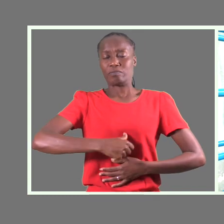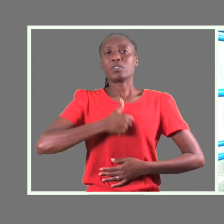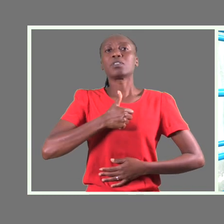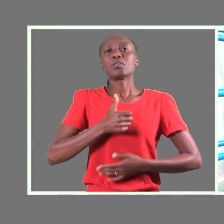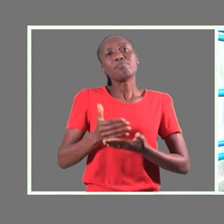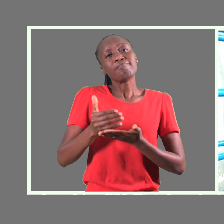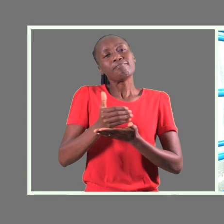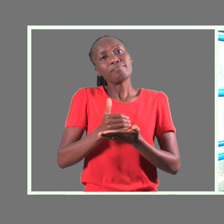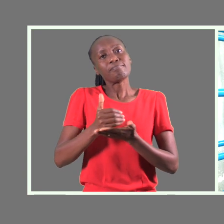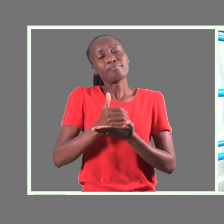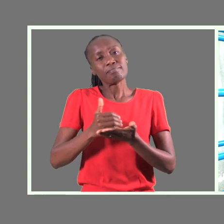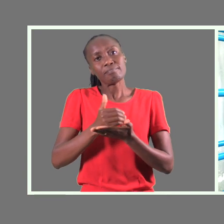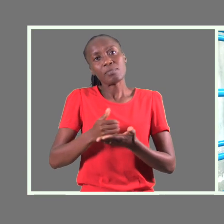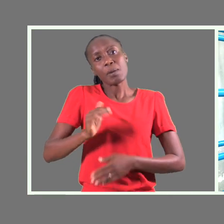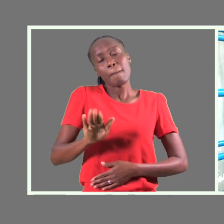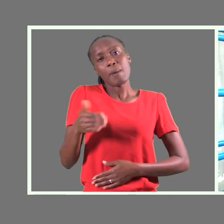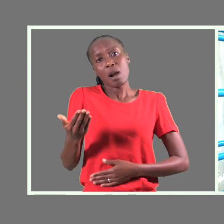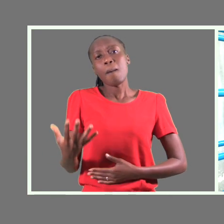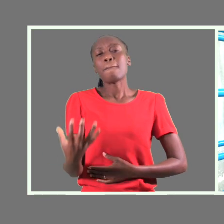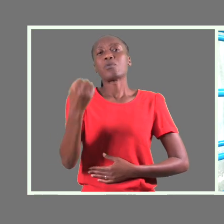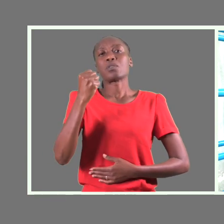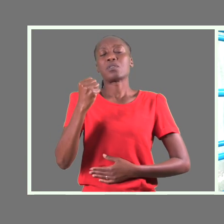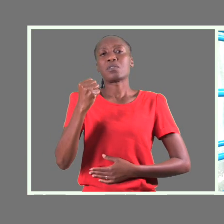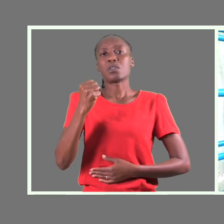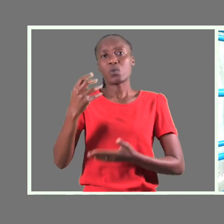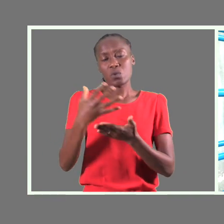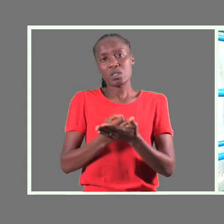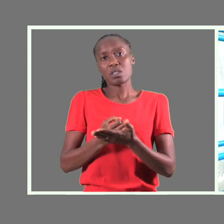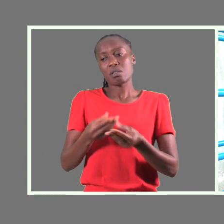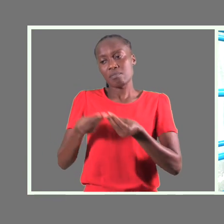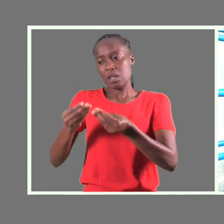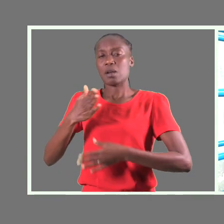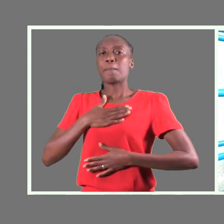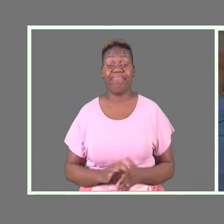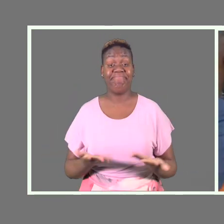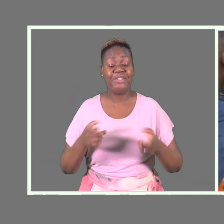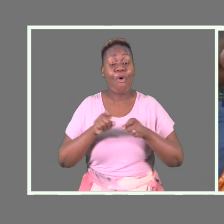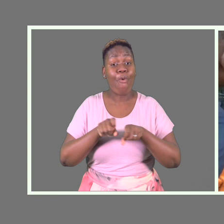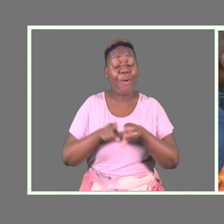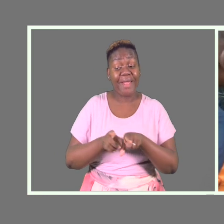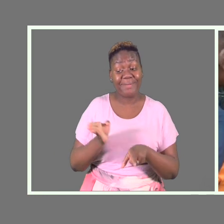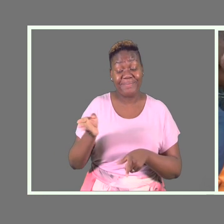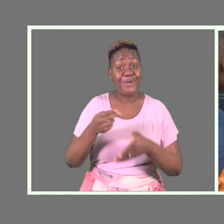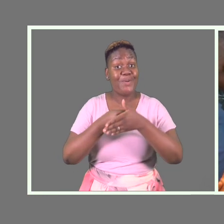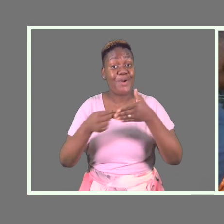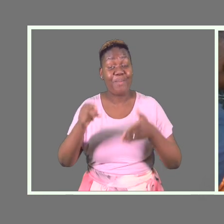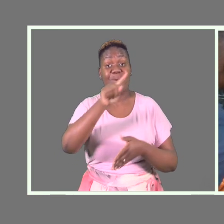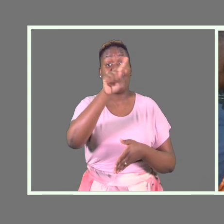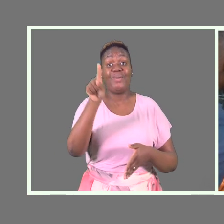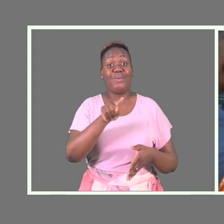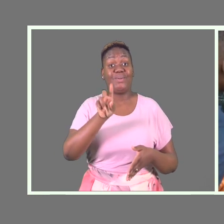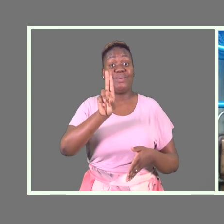maneiras para eu poder conseguir o que está na minha família. A deficiência não é